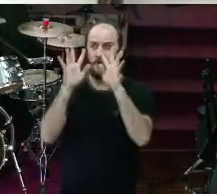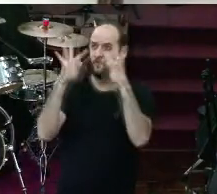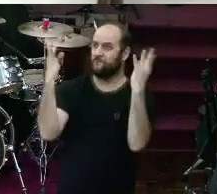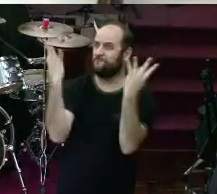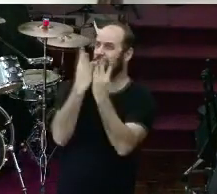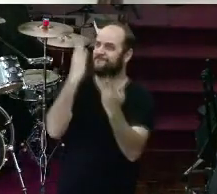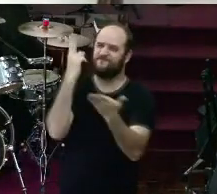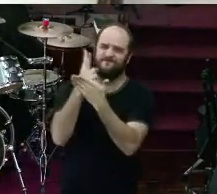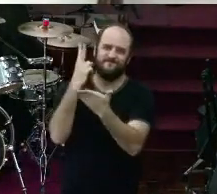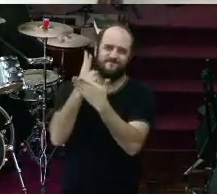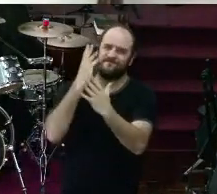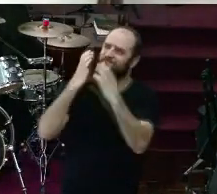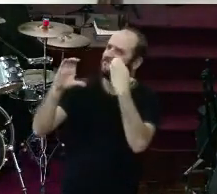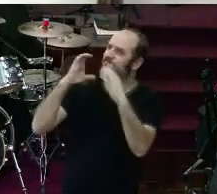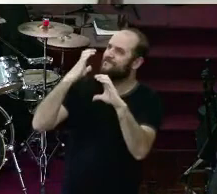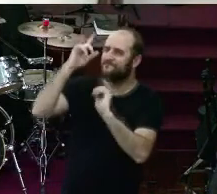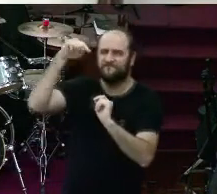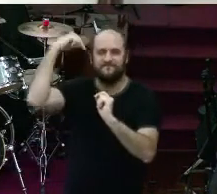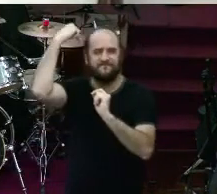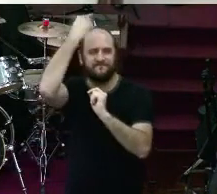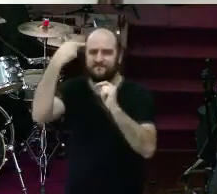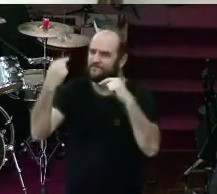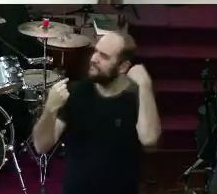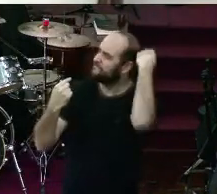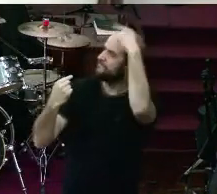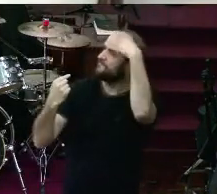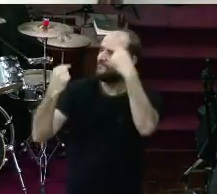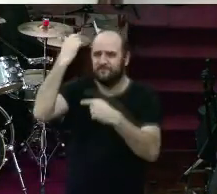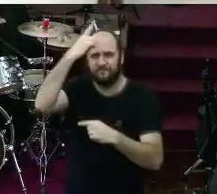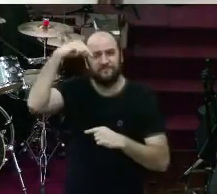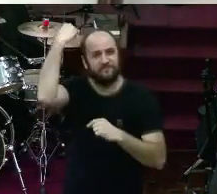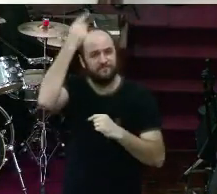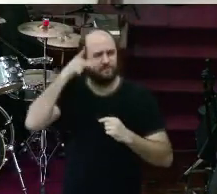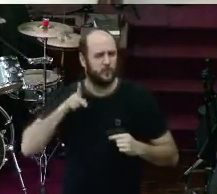declarando diante do Pai, diante do Filho e do Espírito Santo: